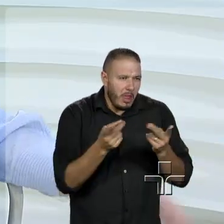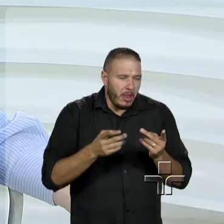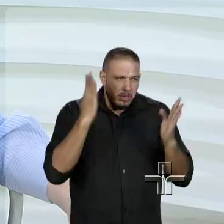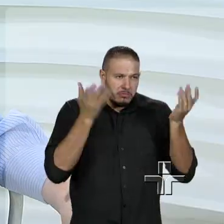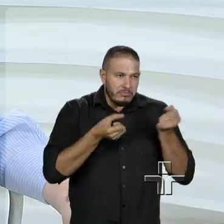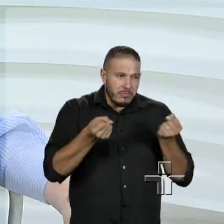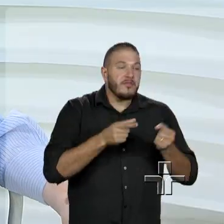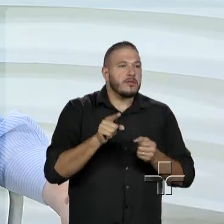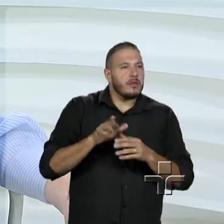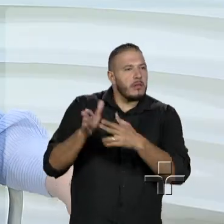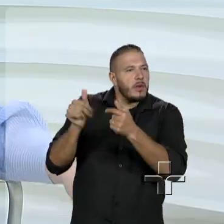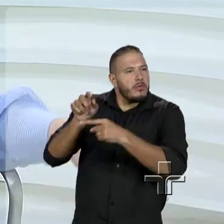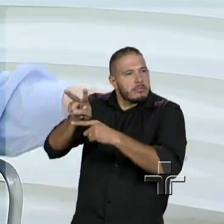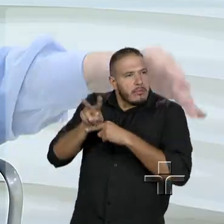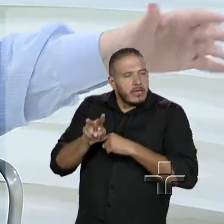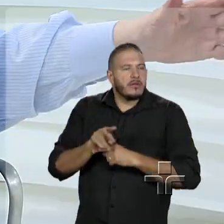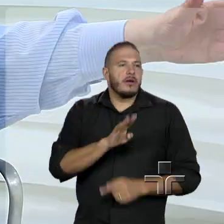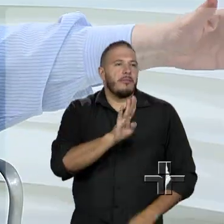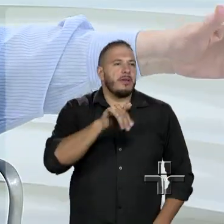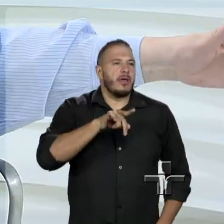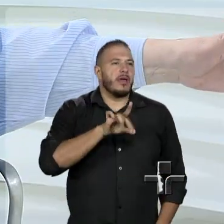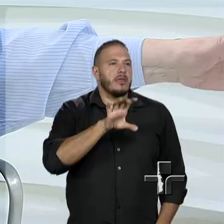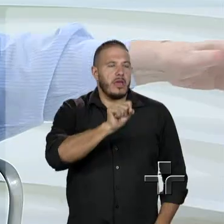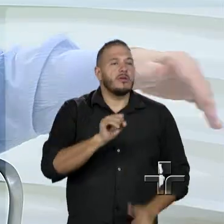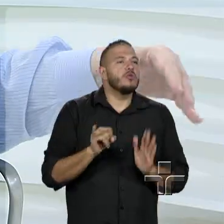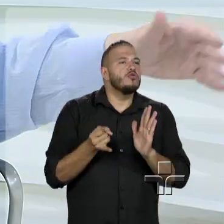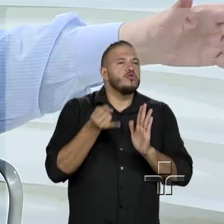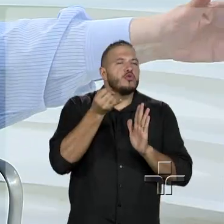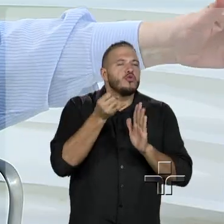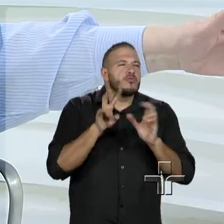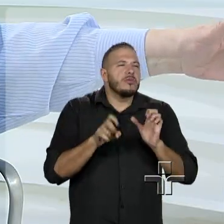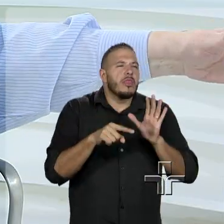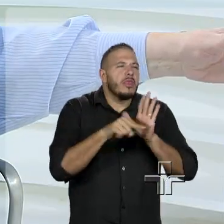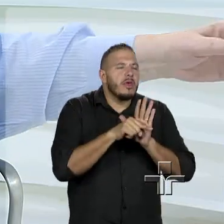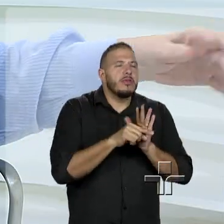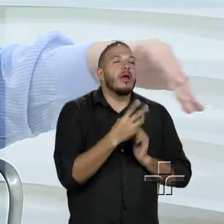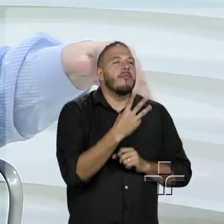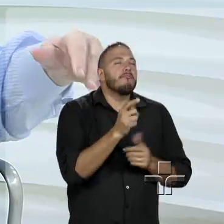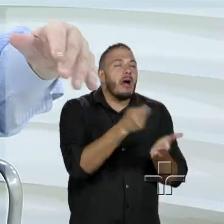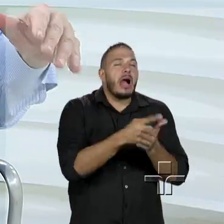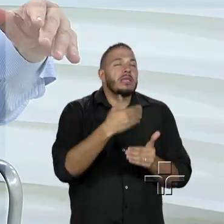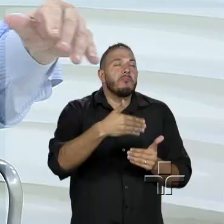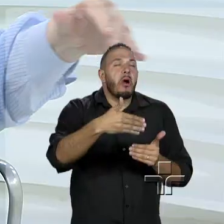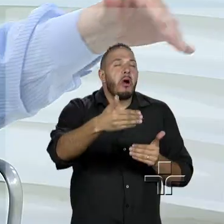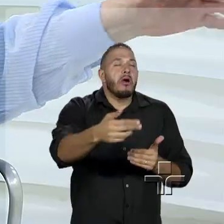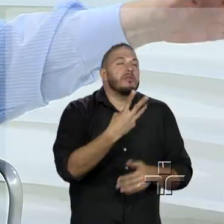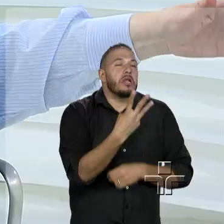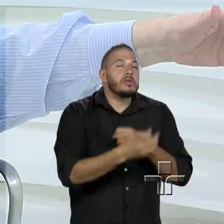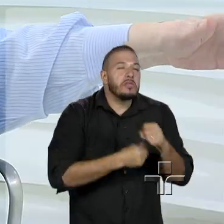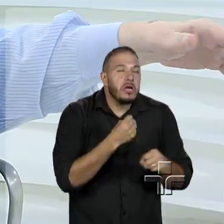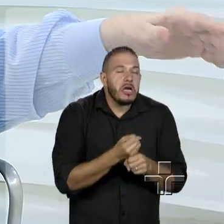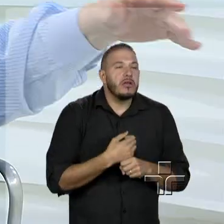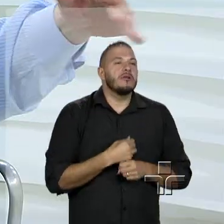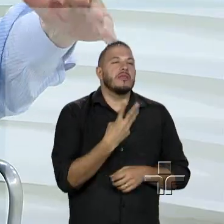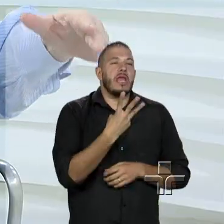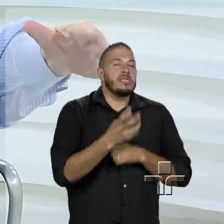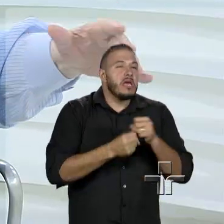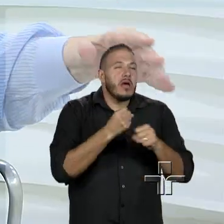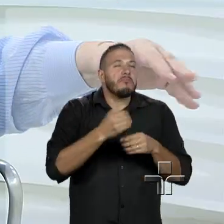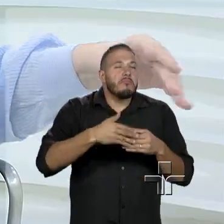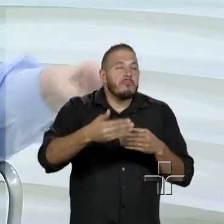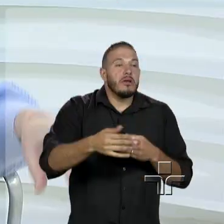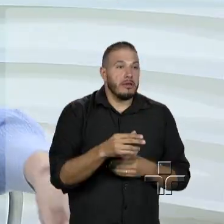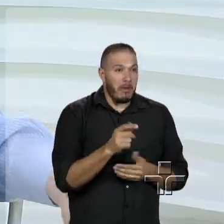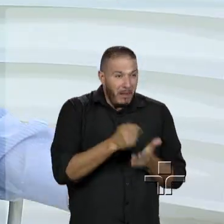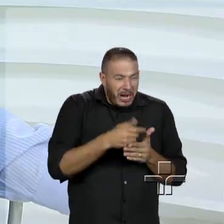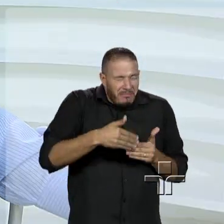BNDES com juro negativo, 3 anos para pagar, 3 anos de carência, 5 para